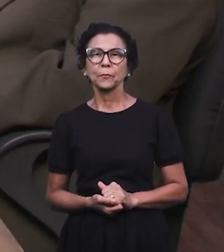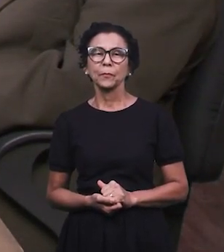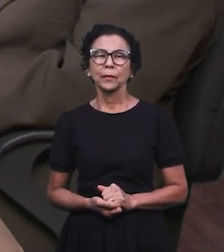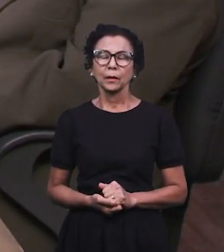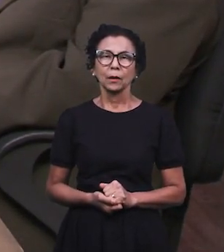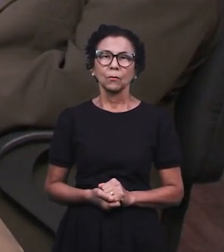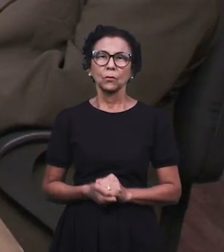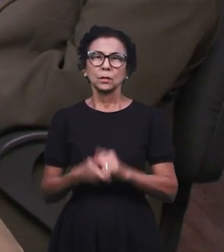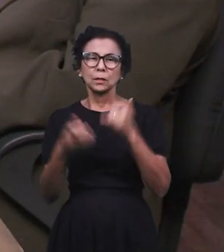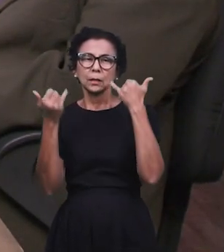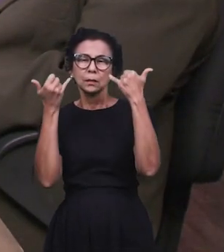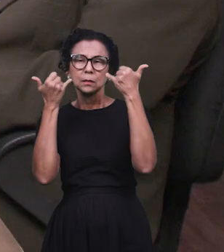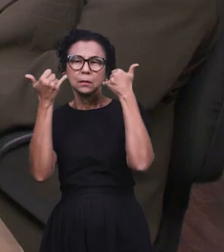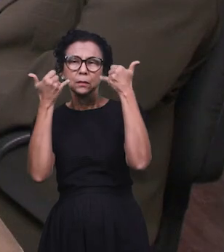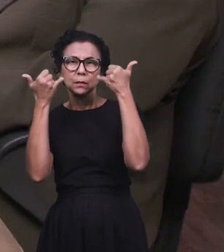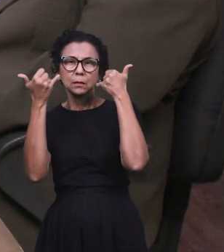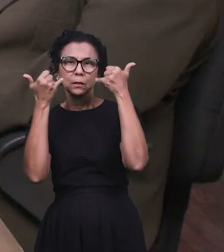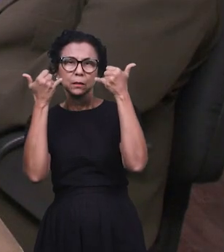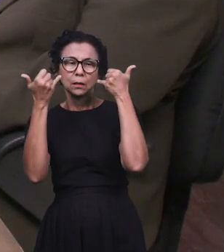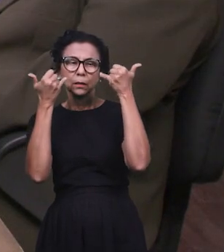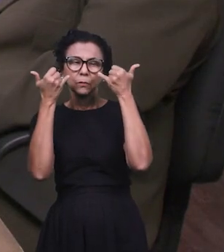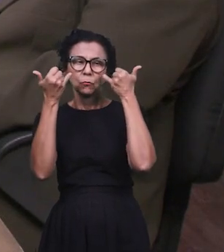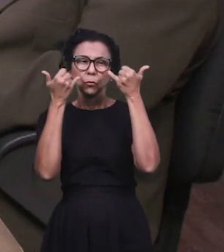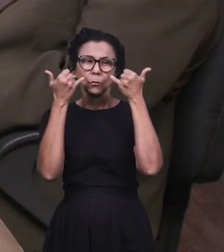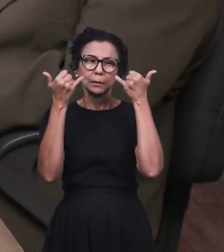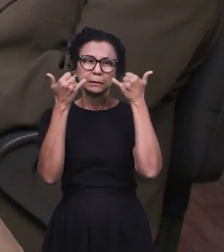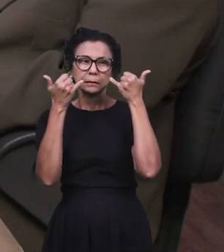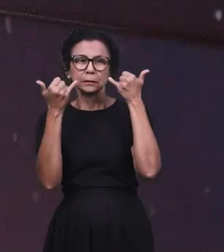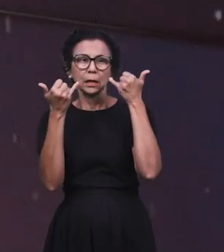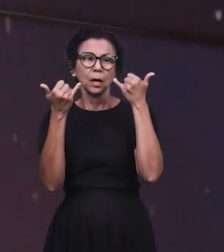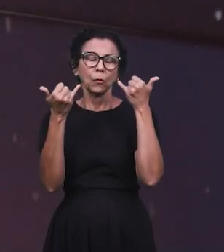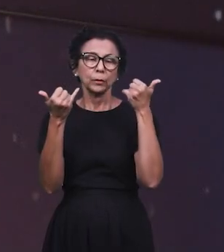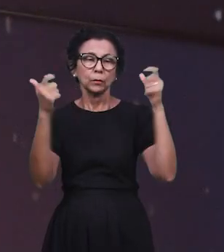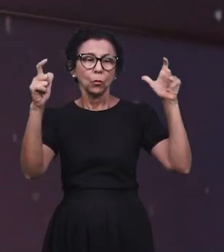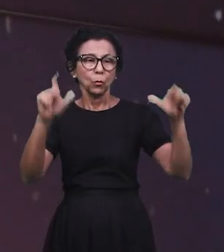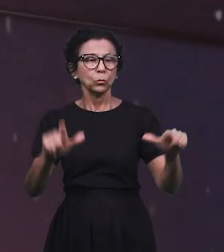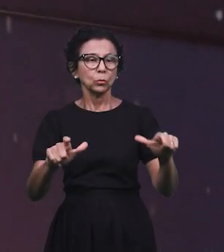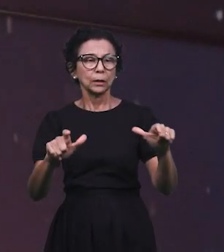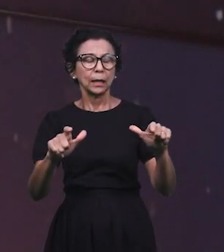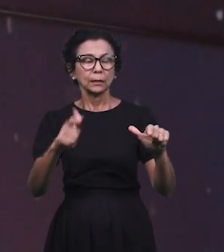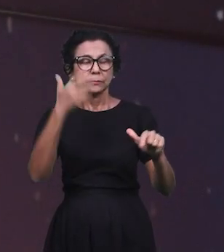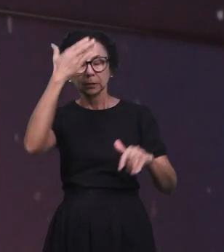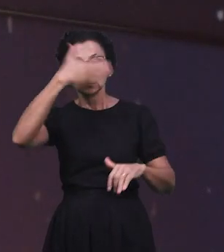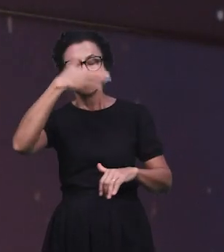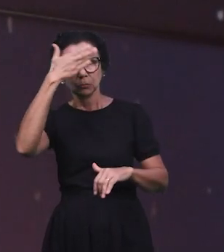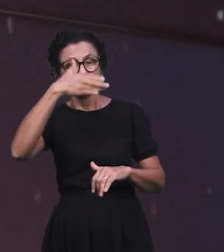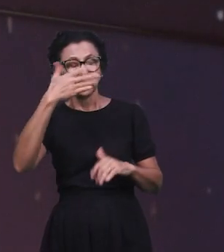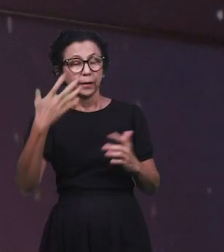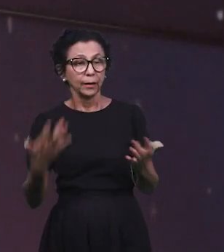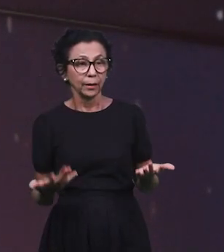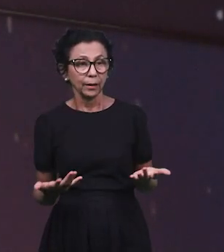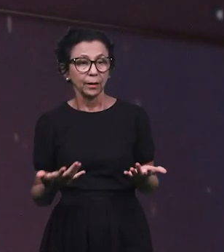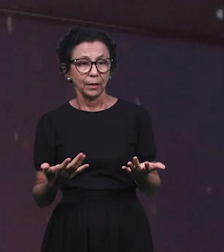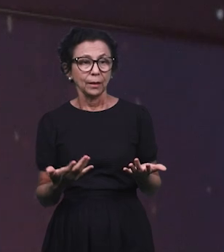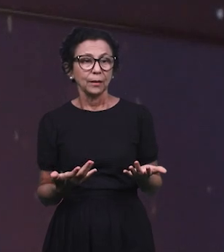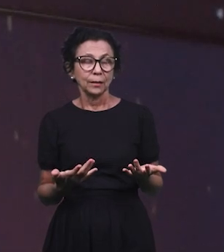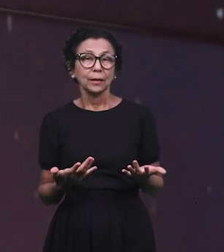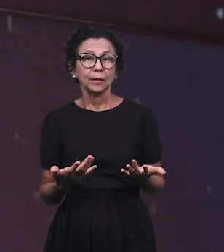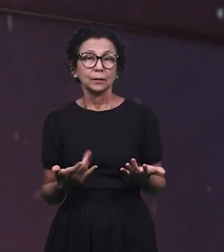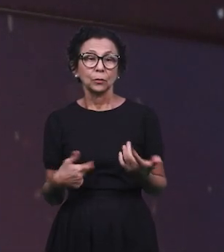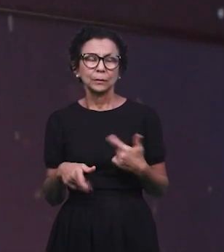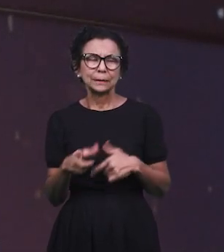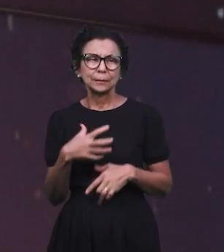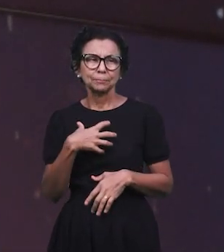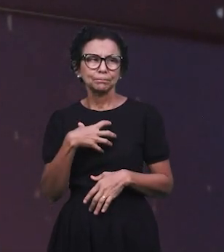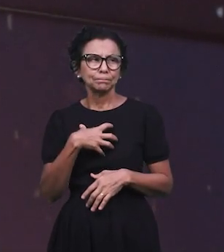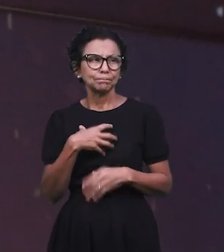informação, sensoriar um lugar que está remoto, que você não tem acesso, você não sabe o que tem lá. E era isso que Josué fez.